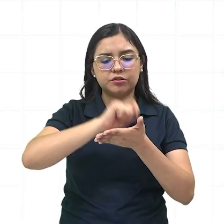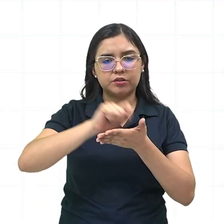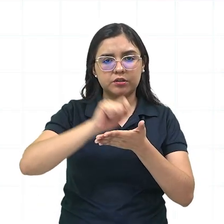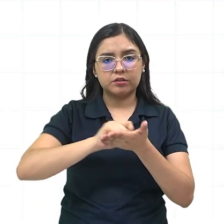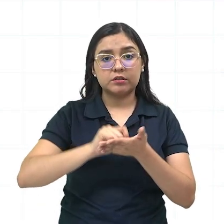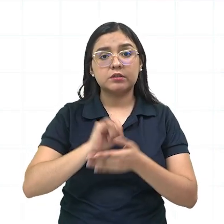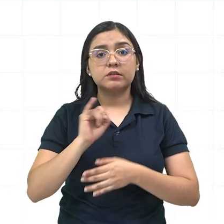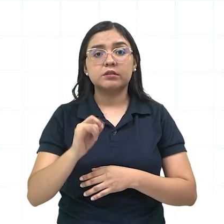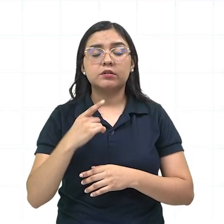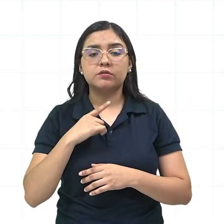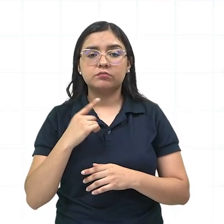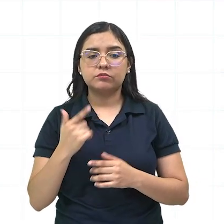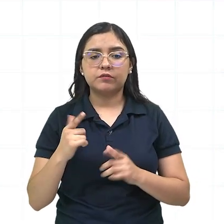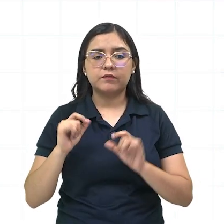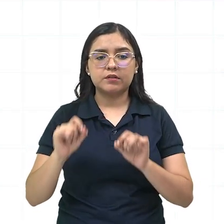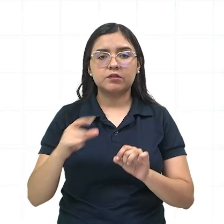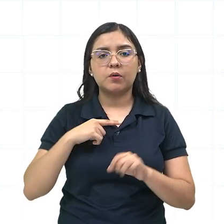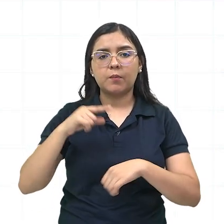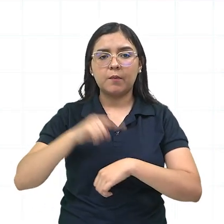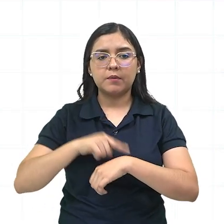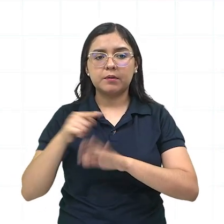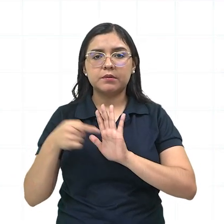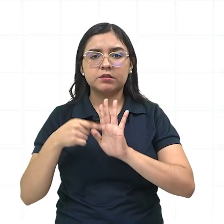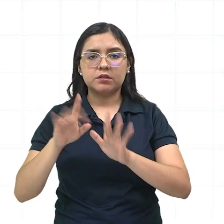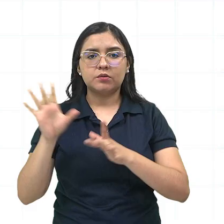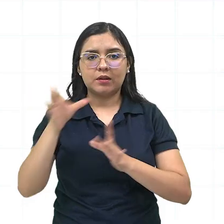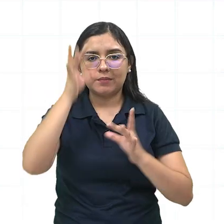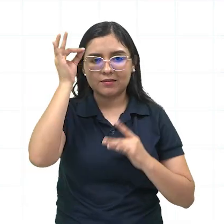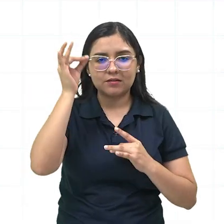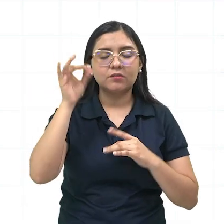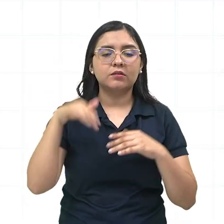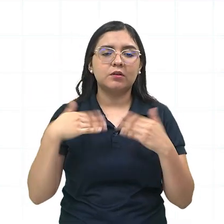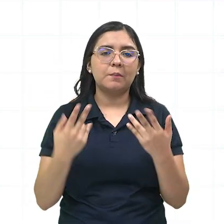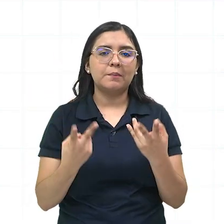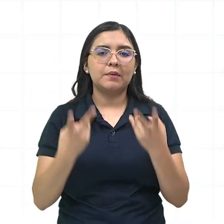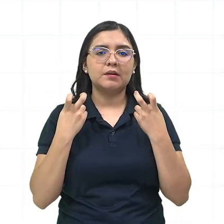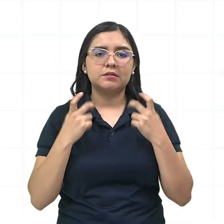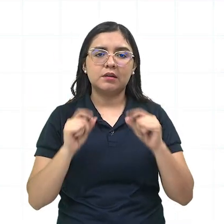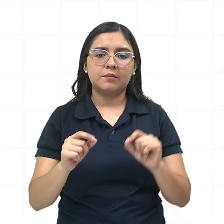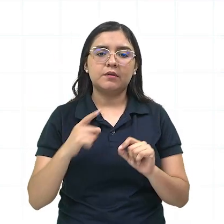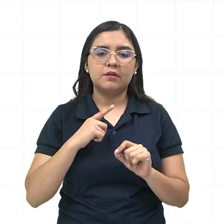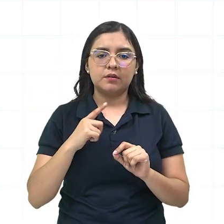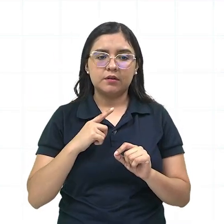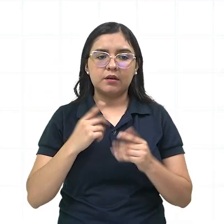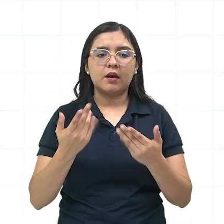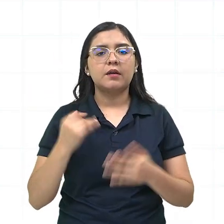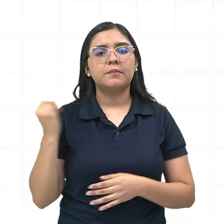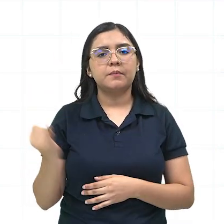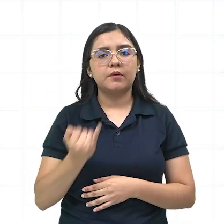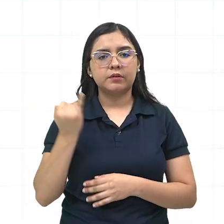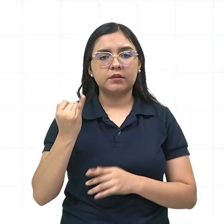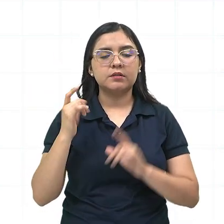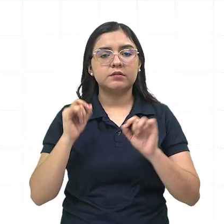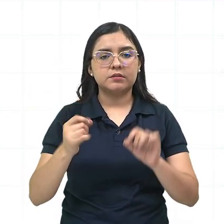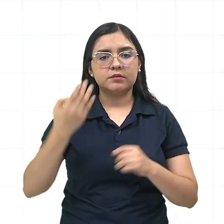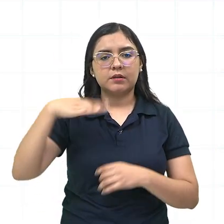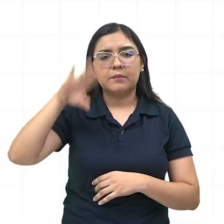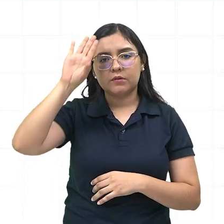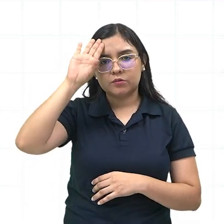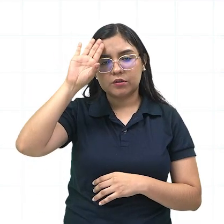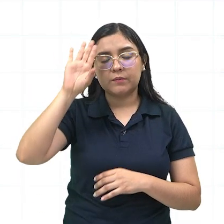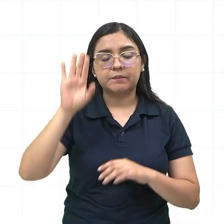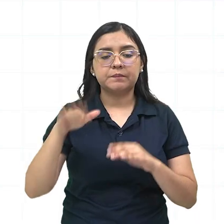não houvesse a interpretação. Então, aqui a gente percebe o papel da dramaturgia, as ações que vão